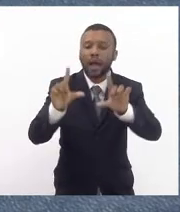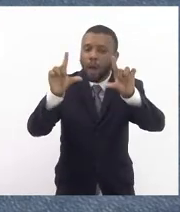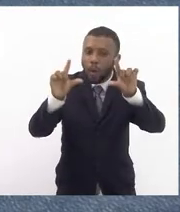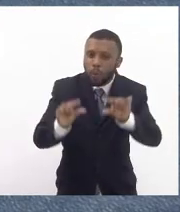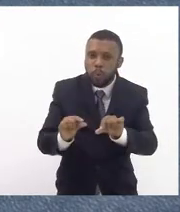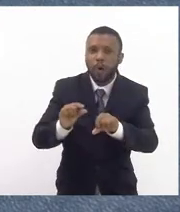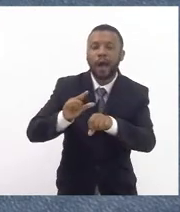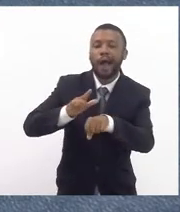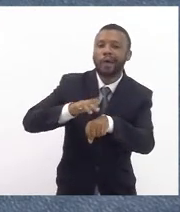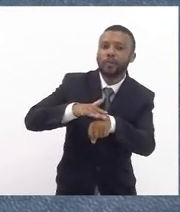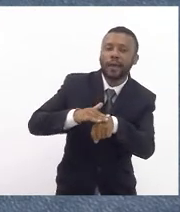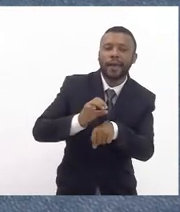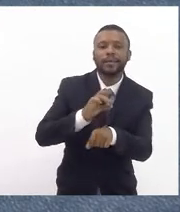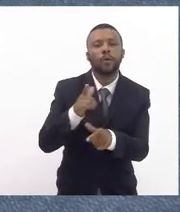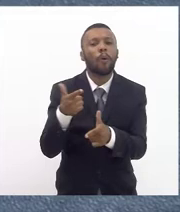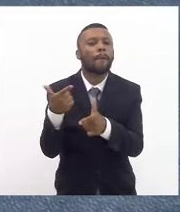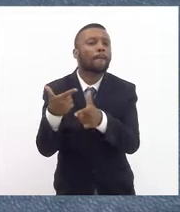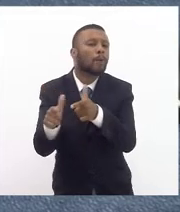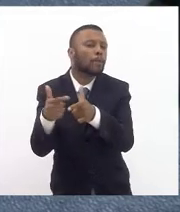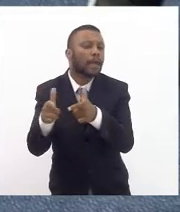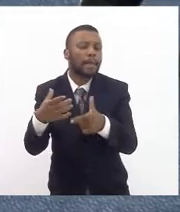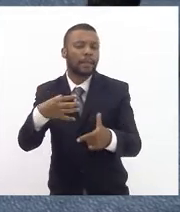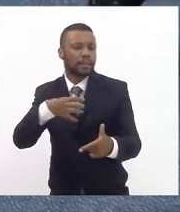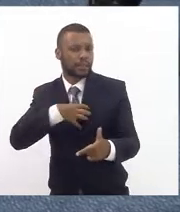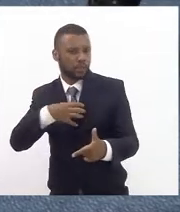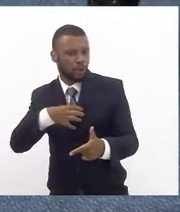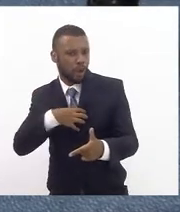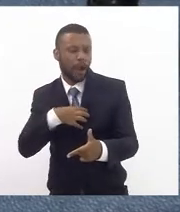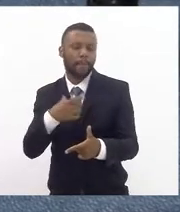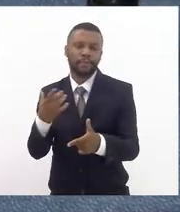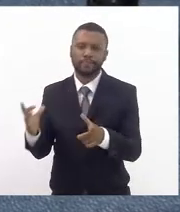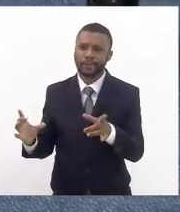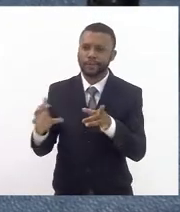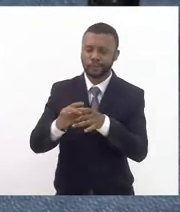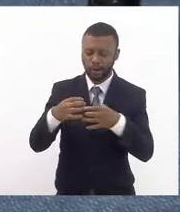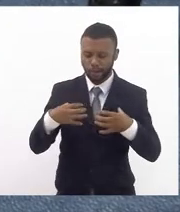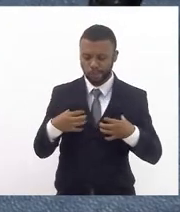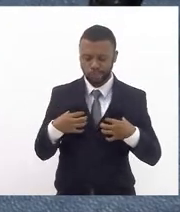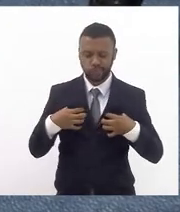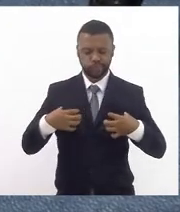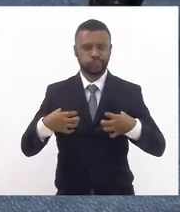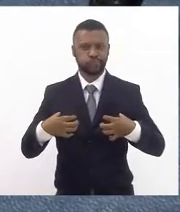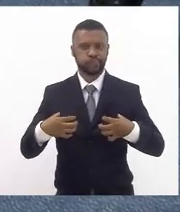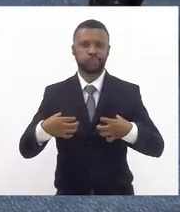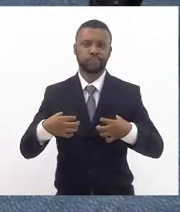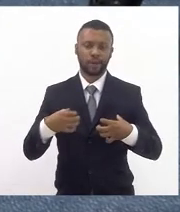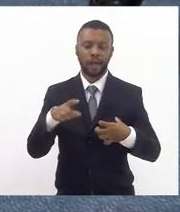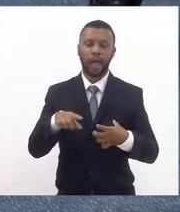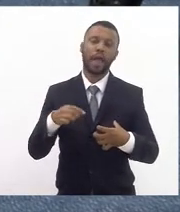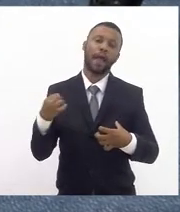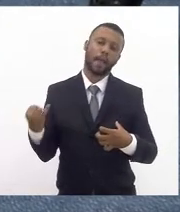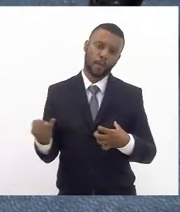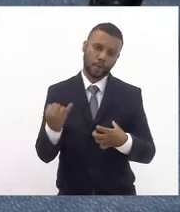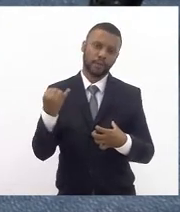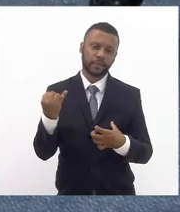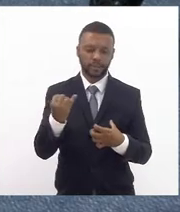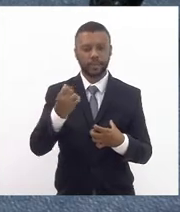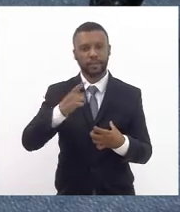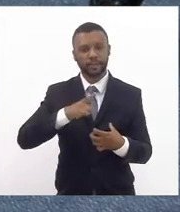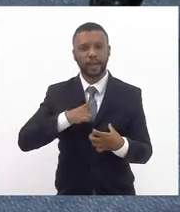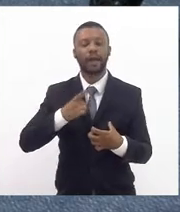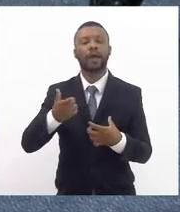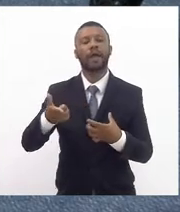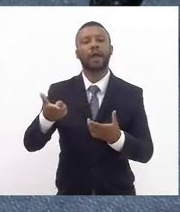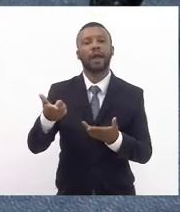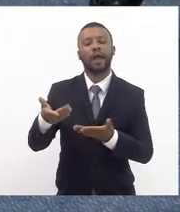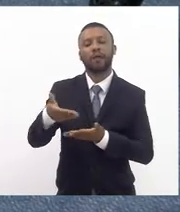doenças ou sintomas causados pelas próteses de silicone, se faz necessária o explante